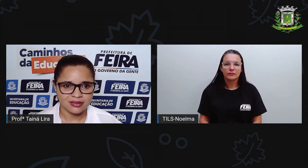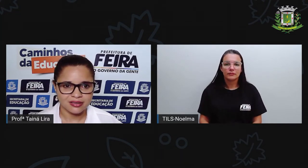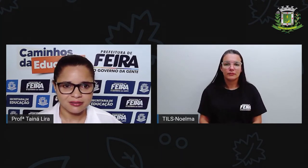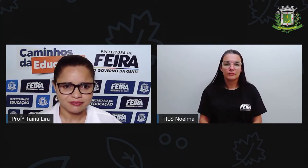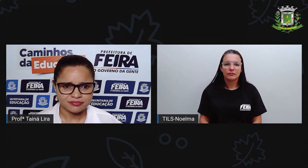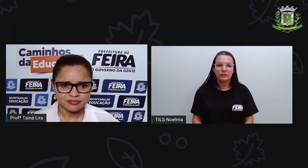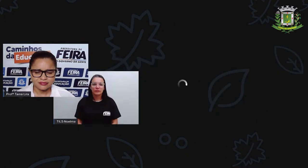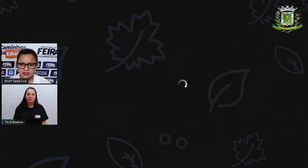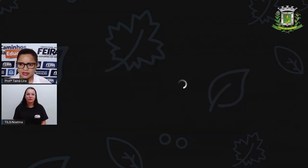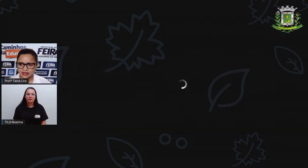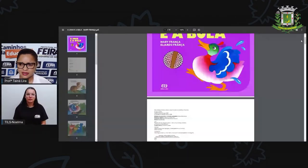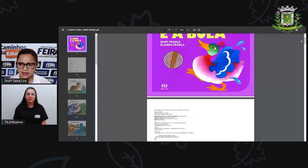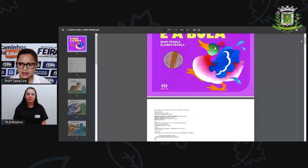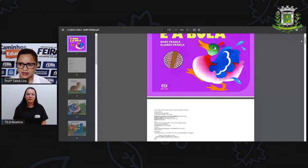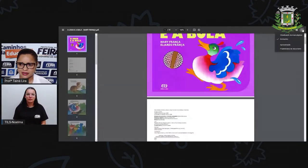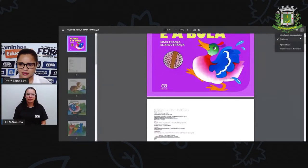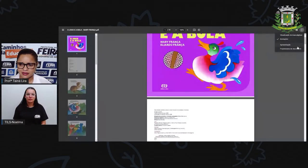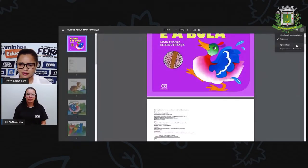colocar aqui